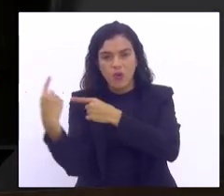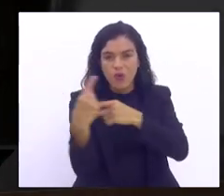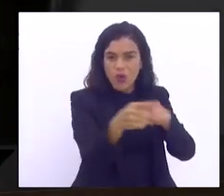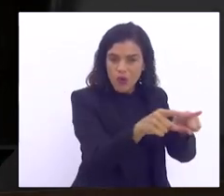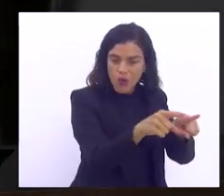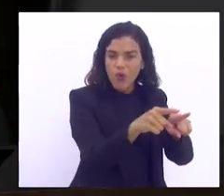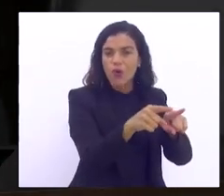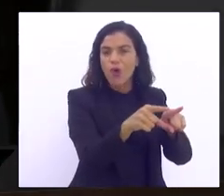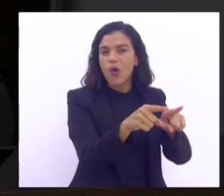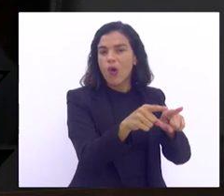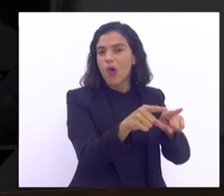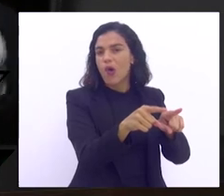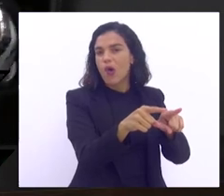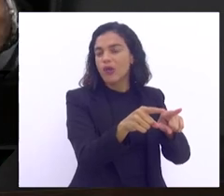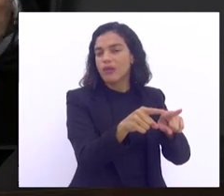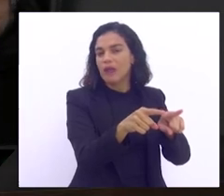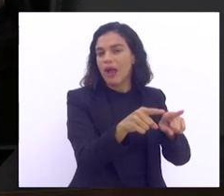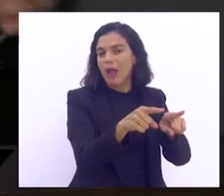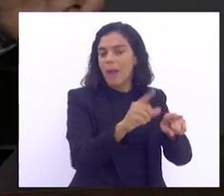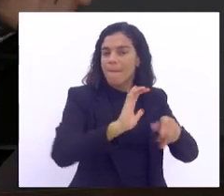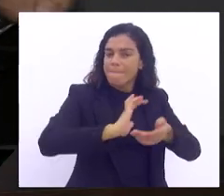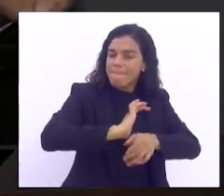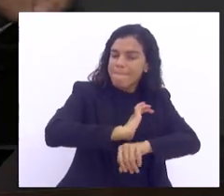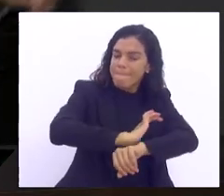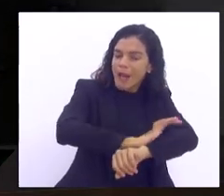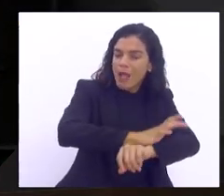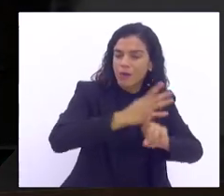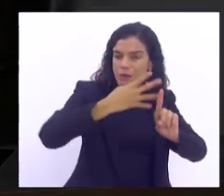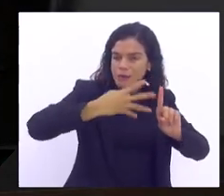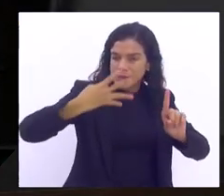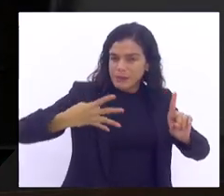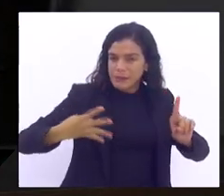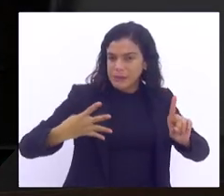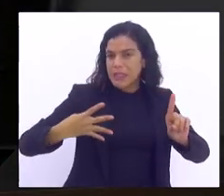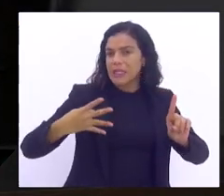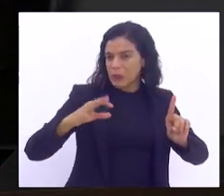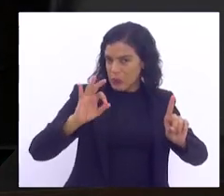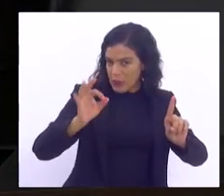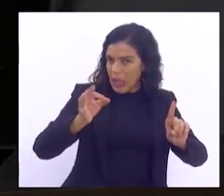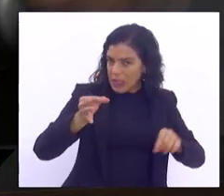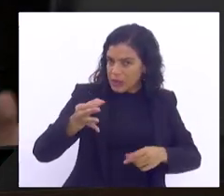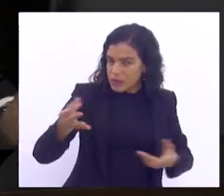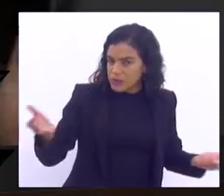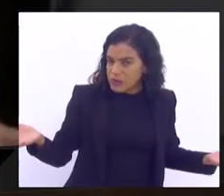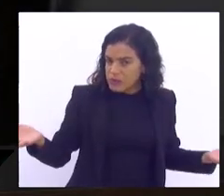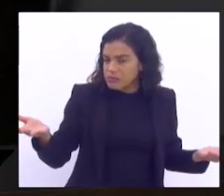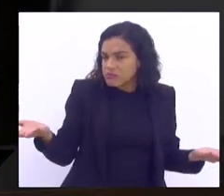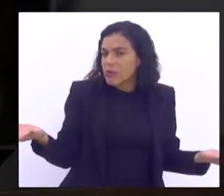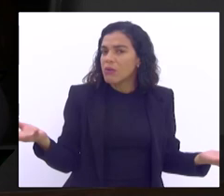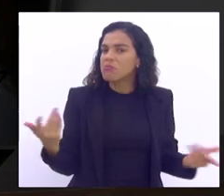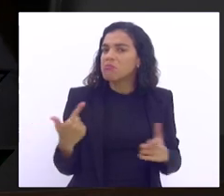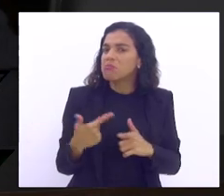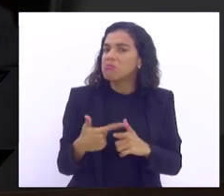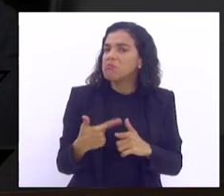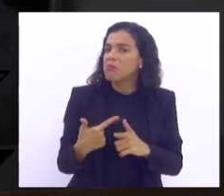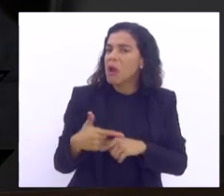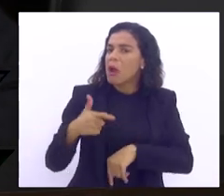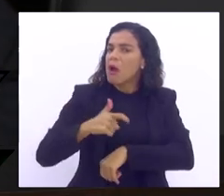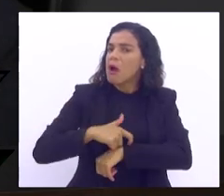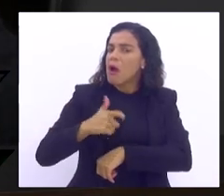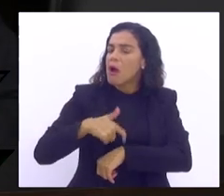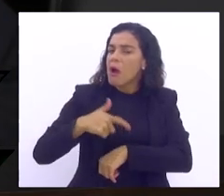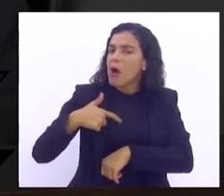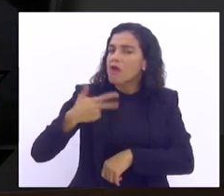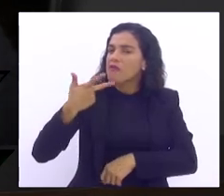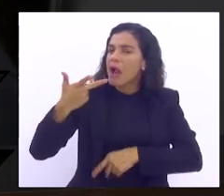a favor dos direitos LGBTQIA+, não é isso? Todas as vidas importam? Ora, então por que na hora de falar